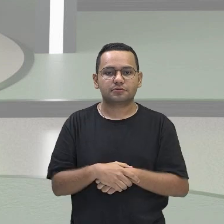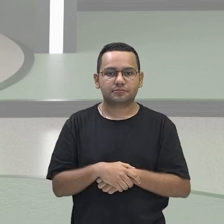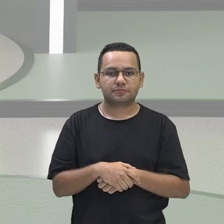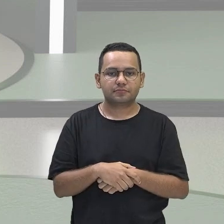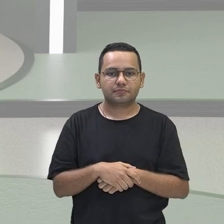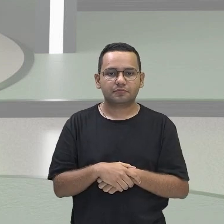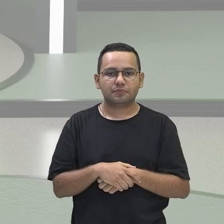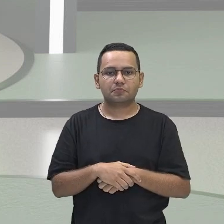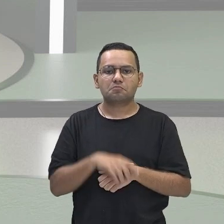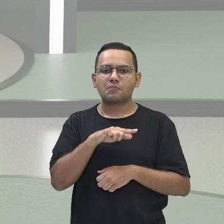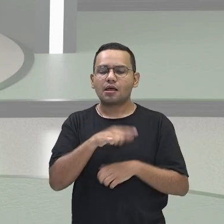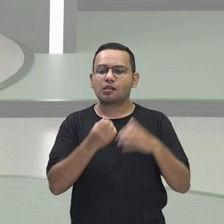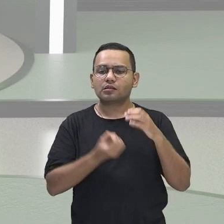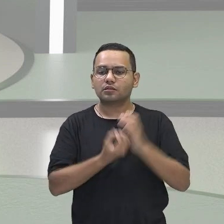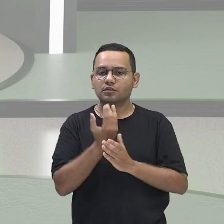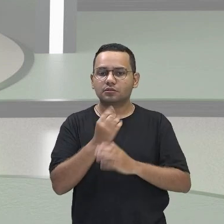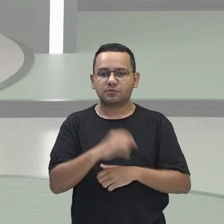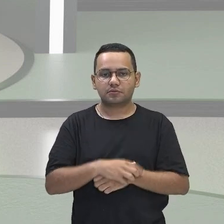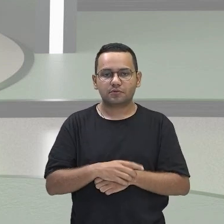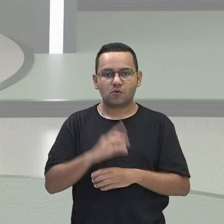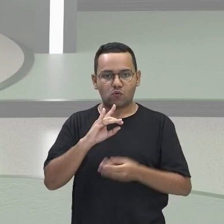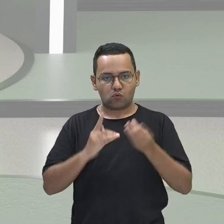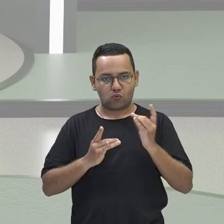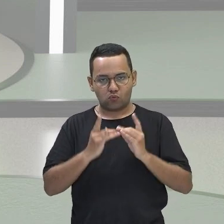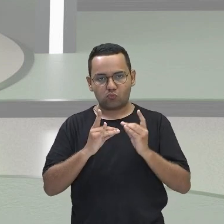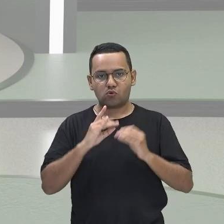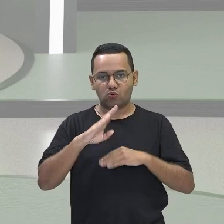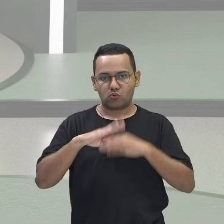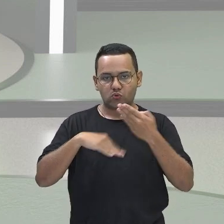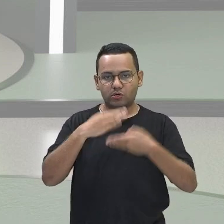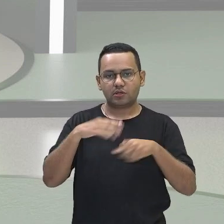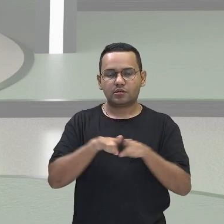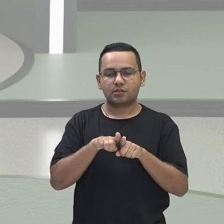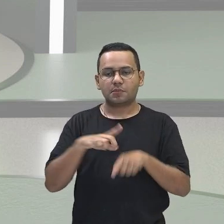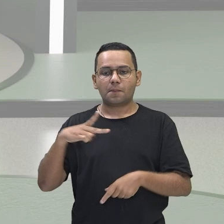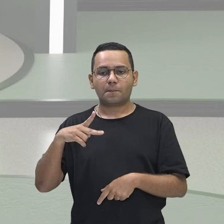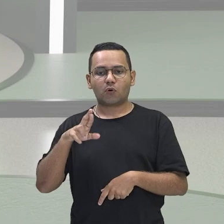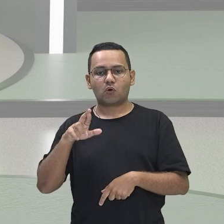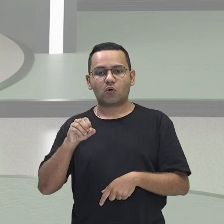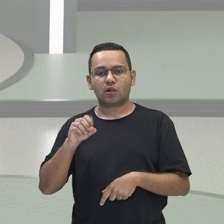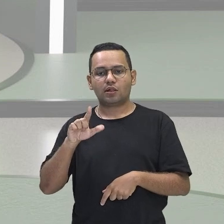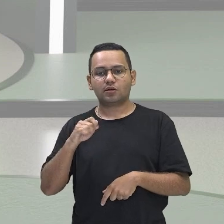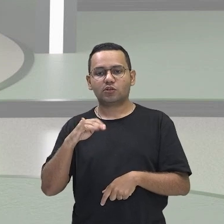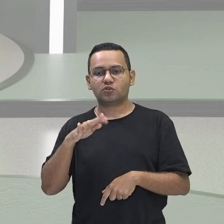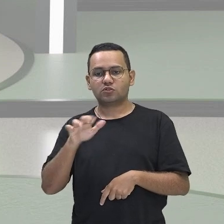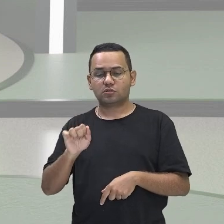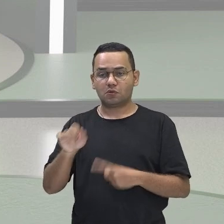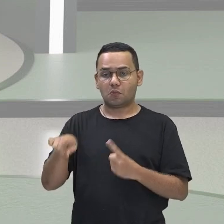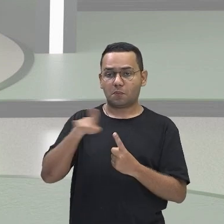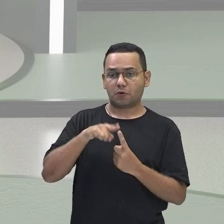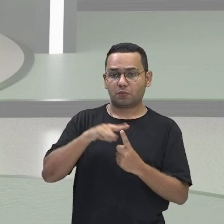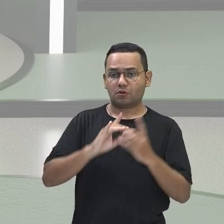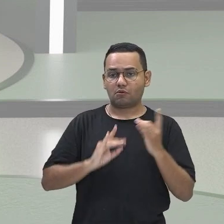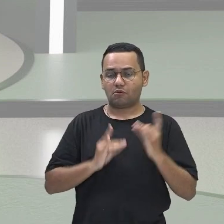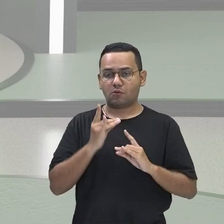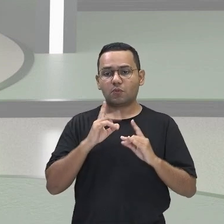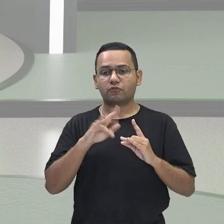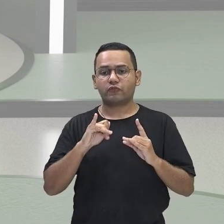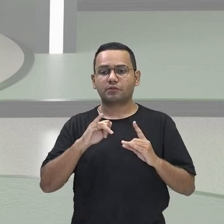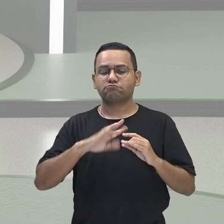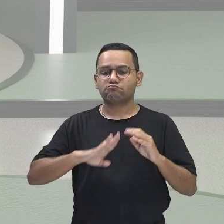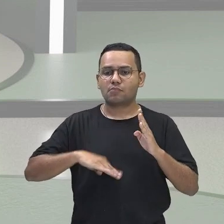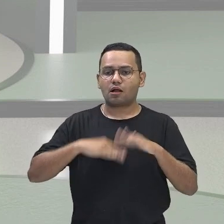produz hormônios como o hormônio do crescimento e a prolactina. O hormônio do crescimento vai atuar no nosso crescimento,